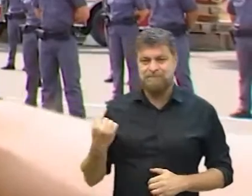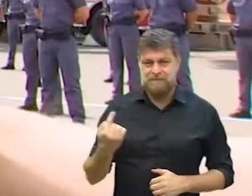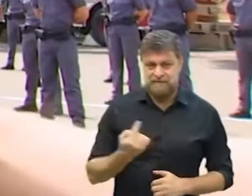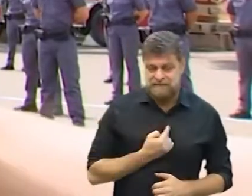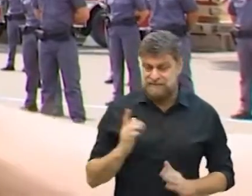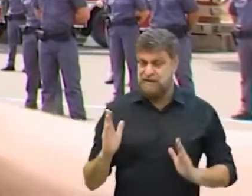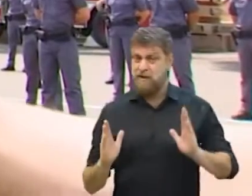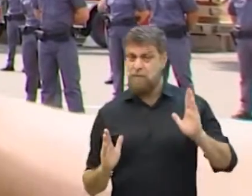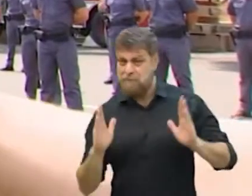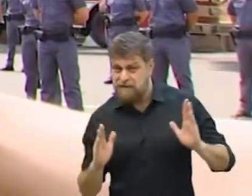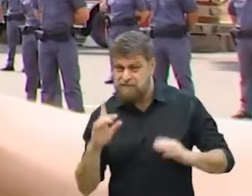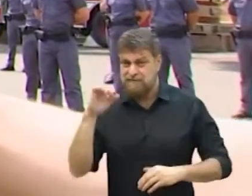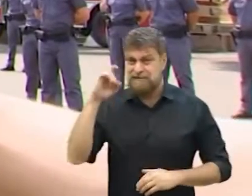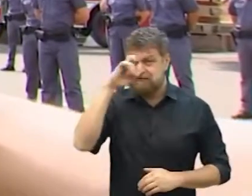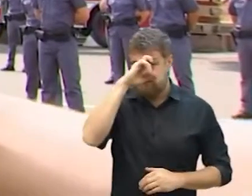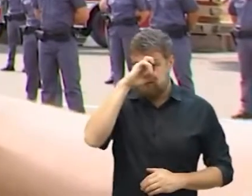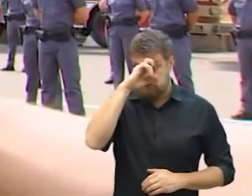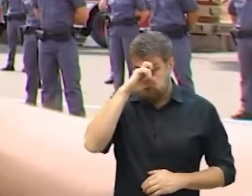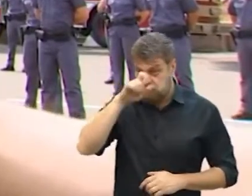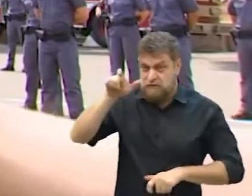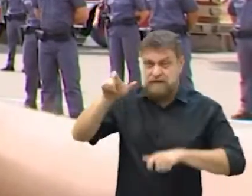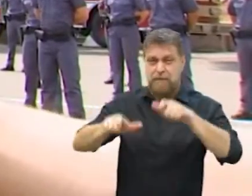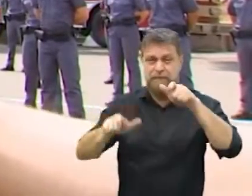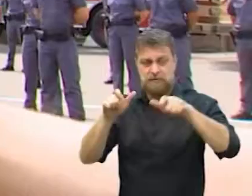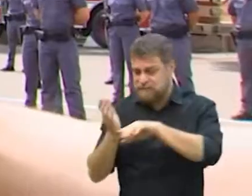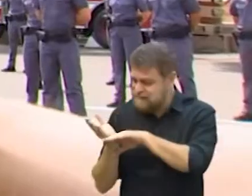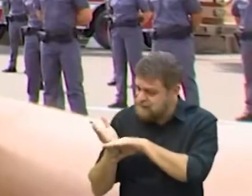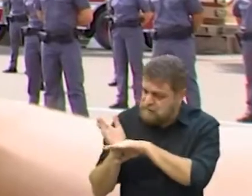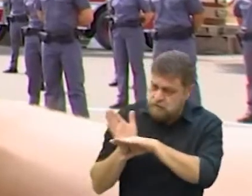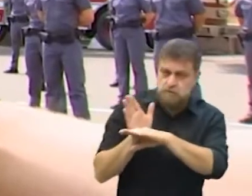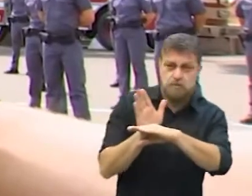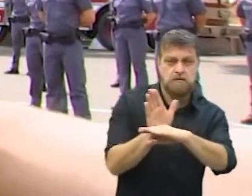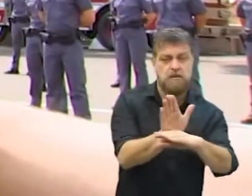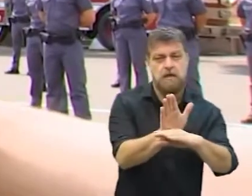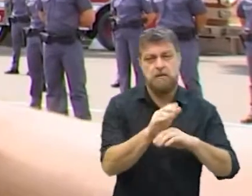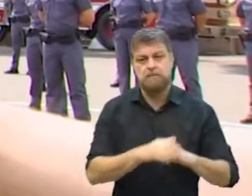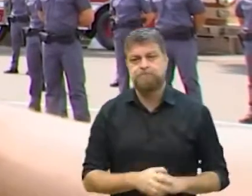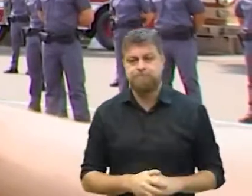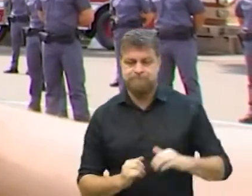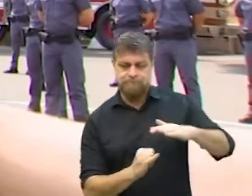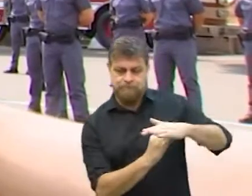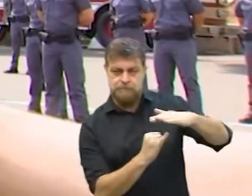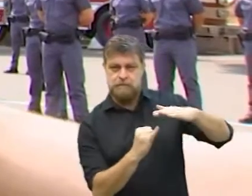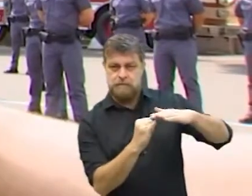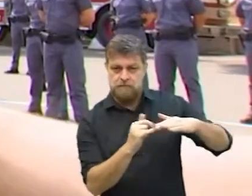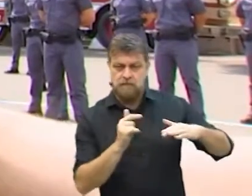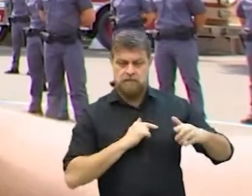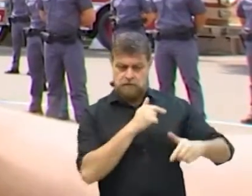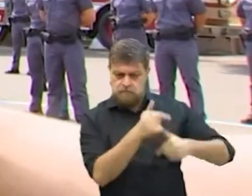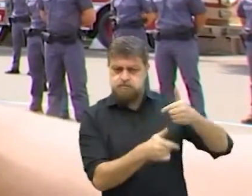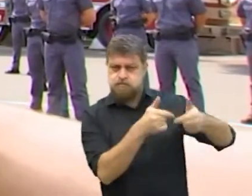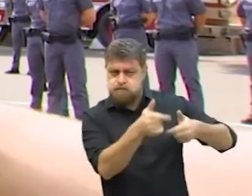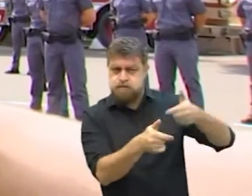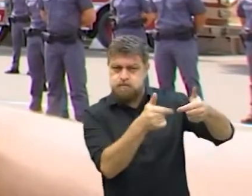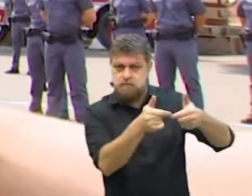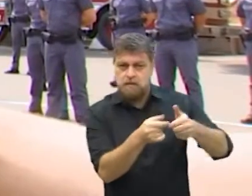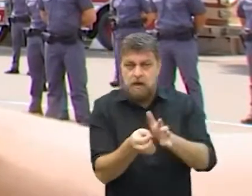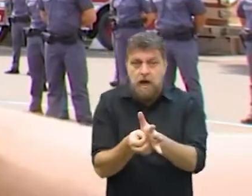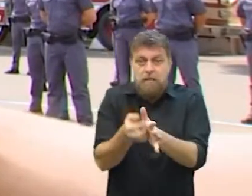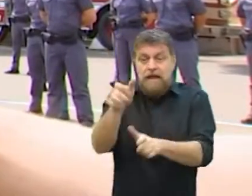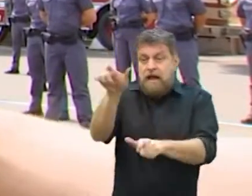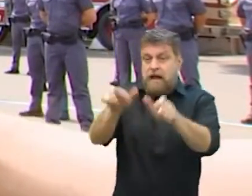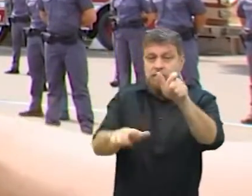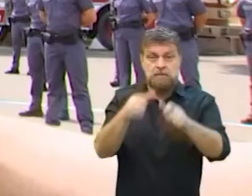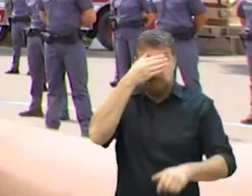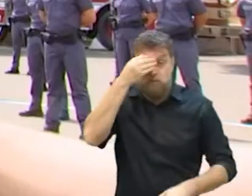estamos passando um tempo muito difícil e muitas pessoas ajudaram, né? De todas as instituições tiveram o seu trabalho